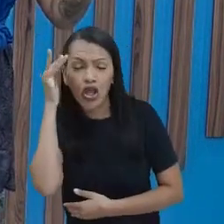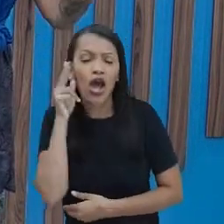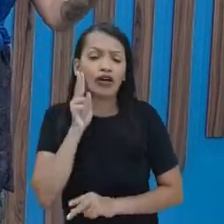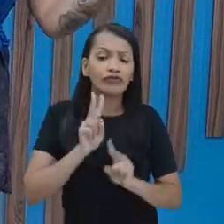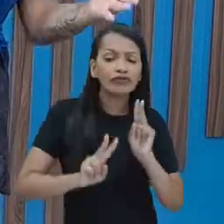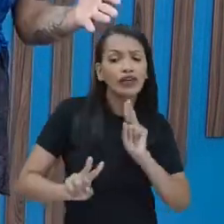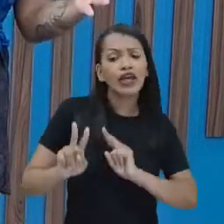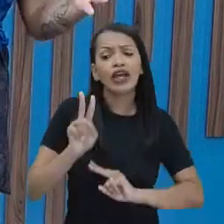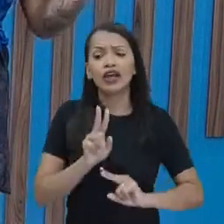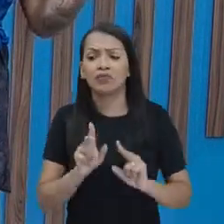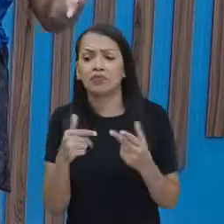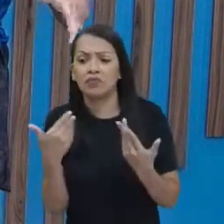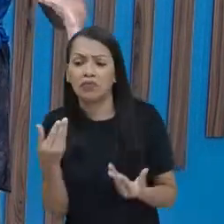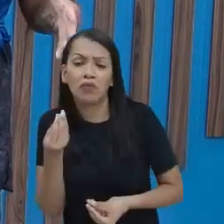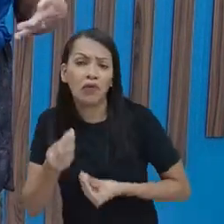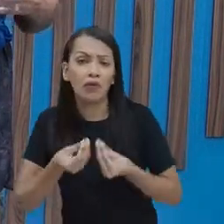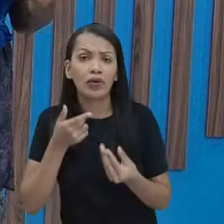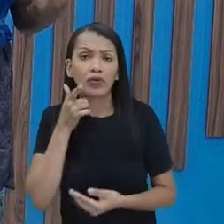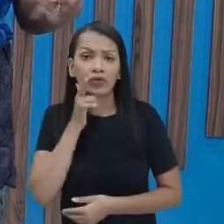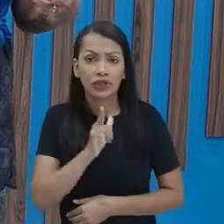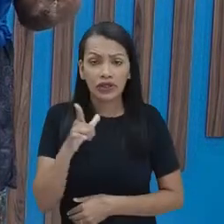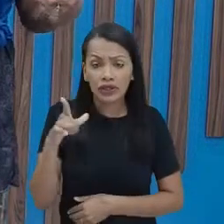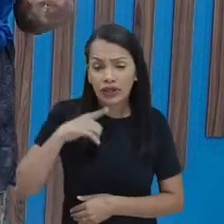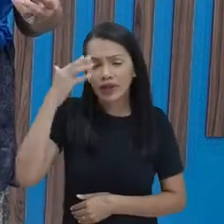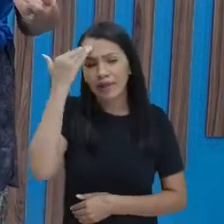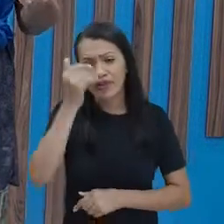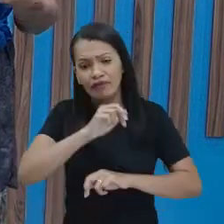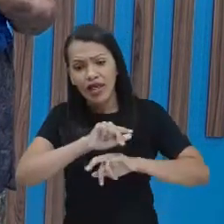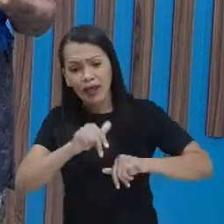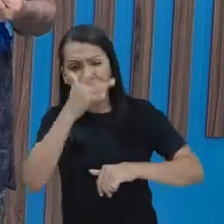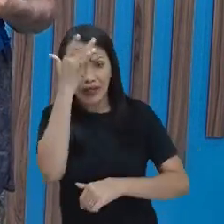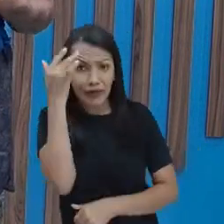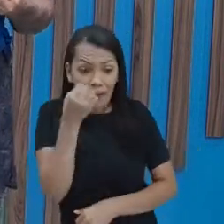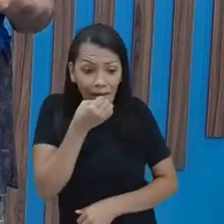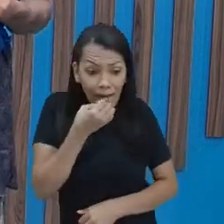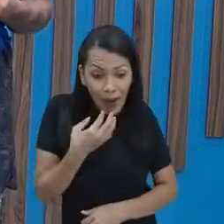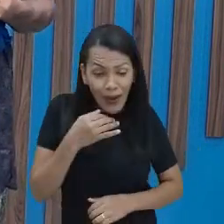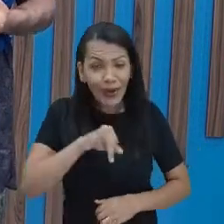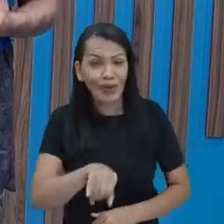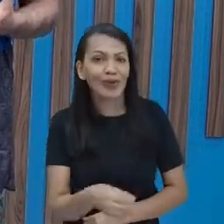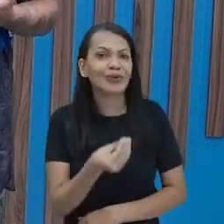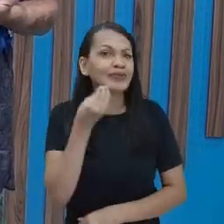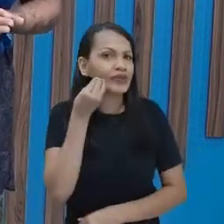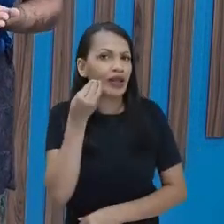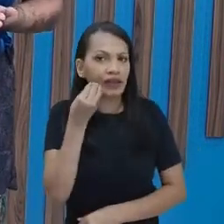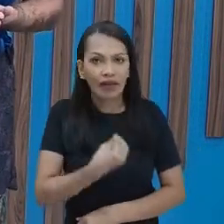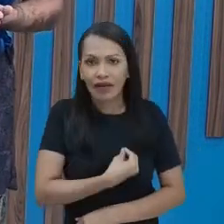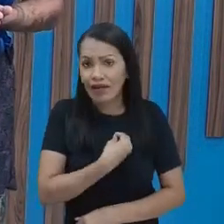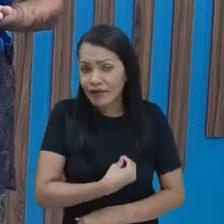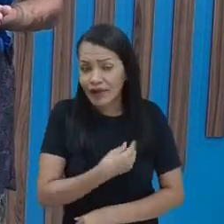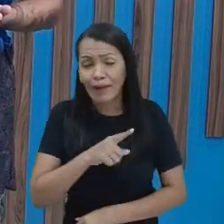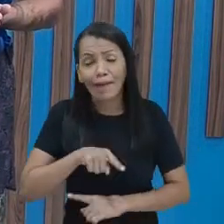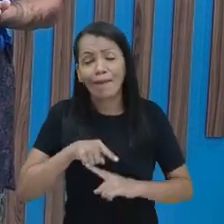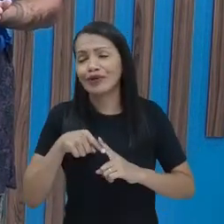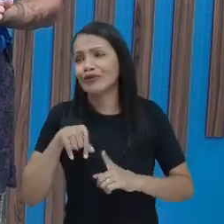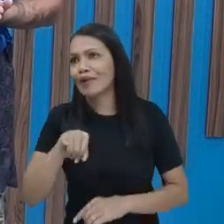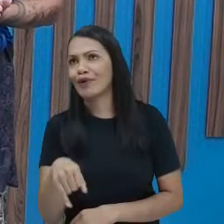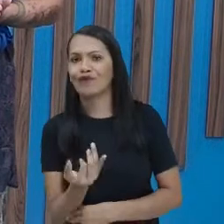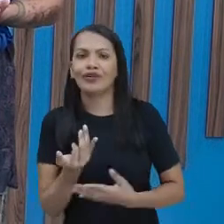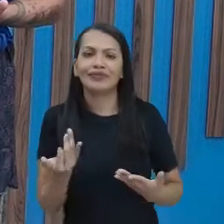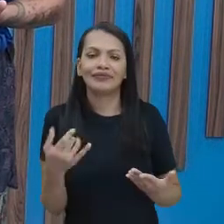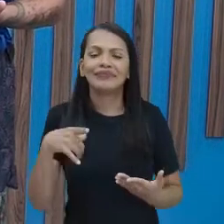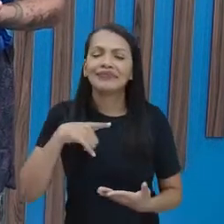seu ponto de chegada, né? Nós sabemos de várias pessoas que tiveram boas oportunidades na vida e não a aproveitaram. Assim